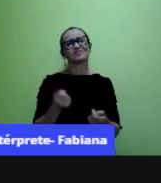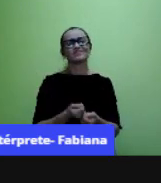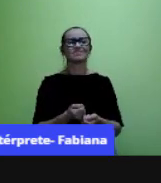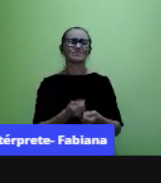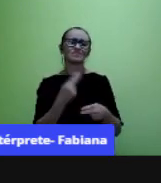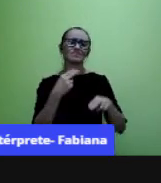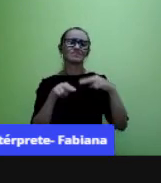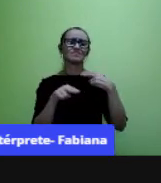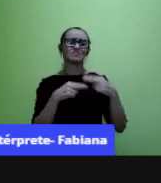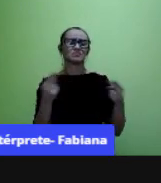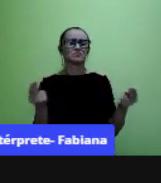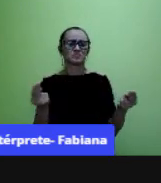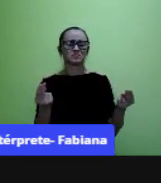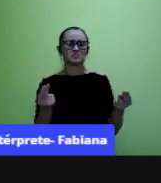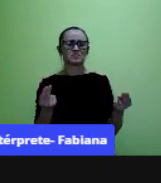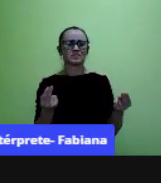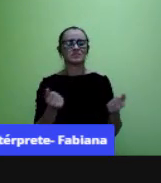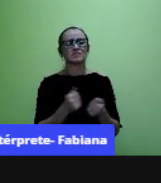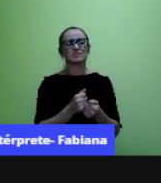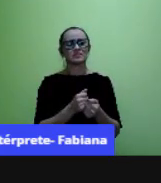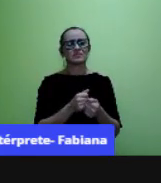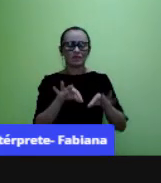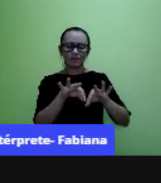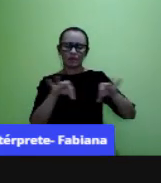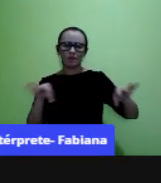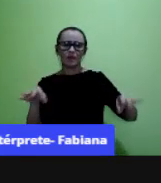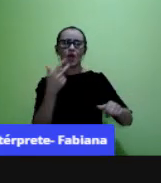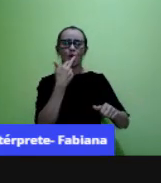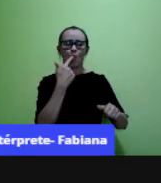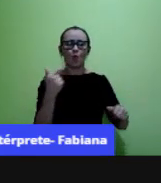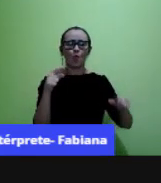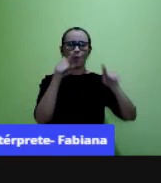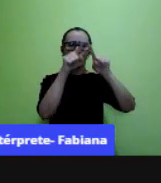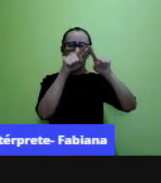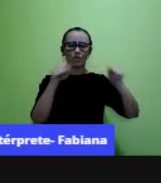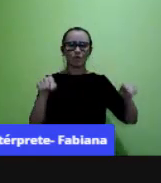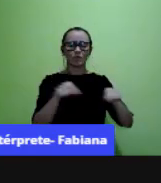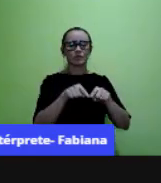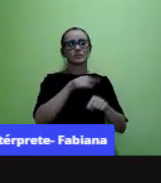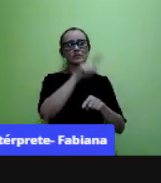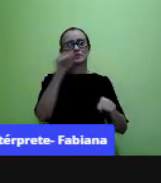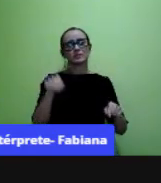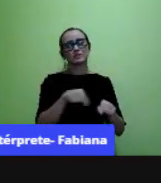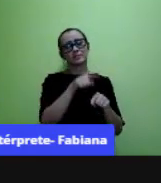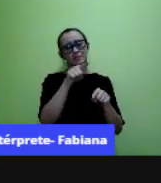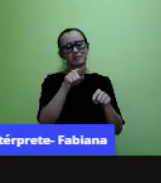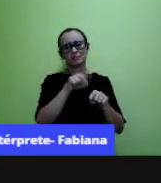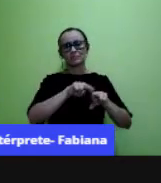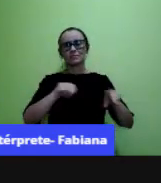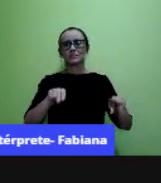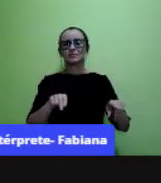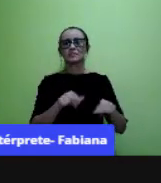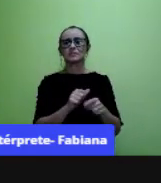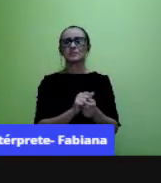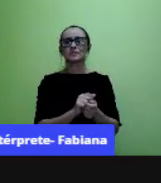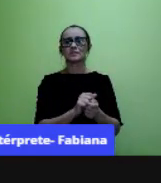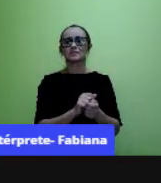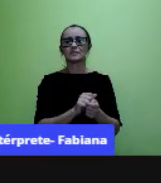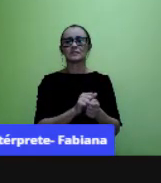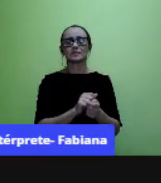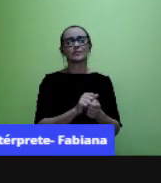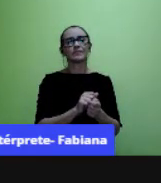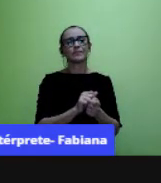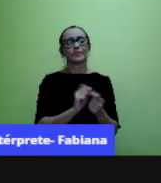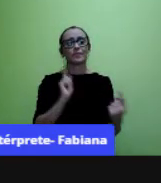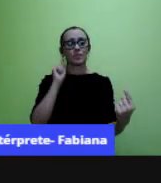trabalhar, traço, cores, formas. Também, mas seu objetivo principal qual que é agora nesse momento? O deslocamento. No